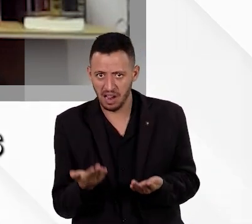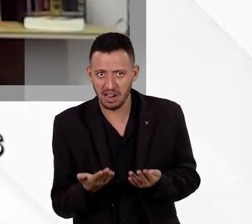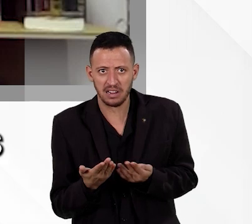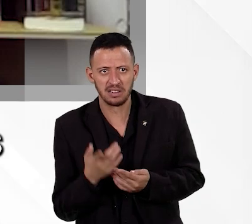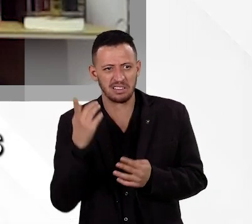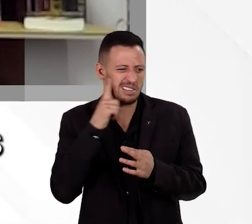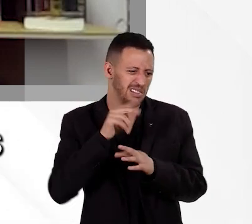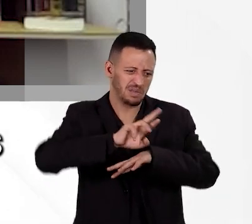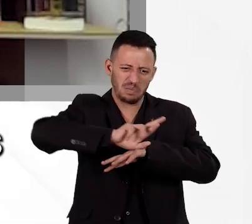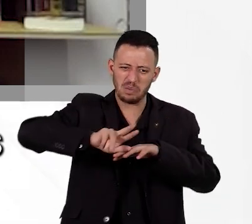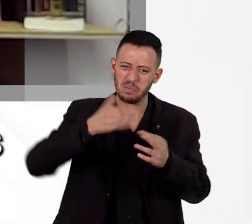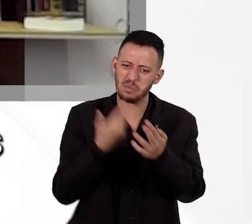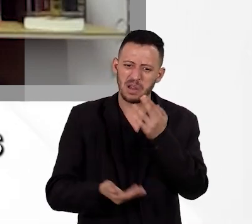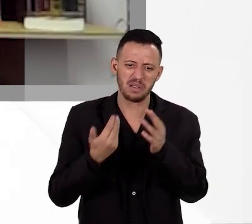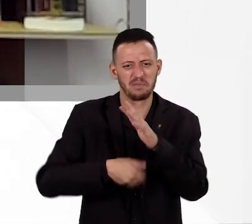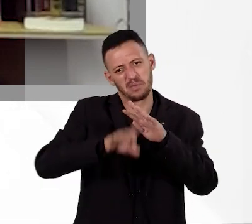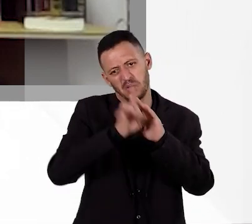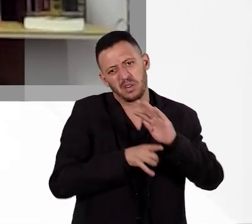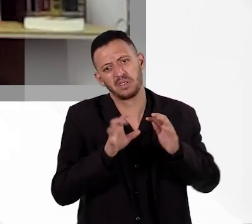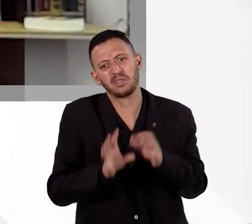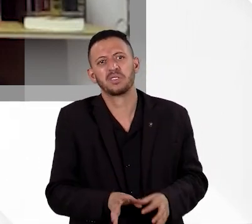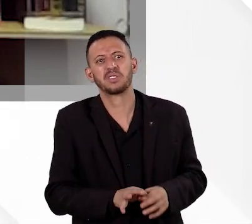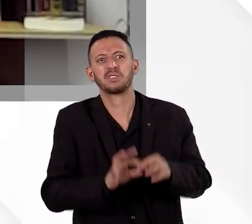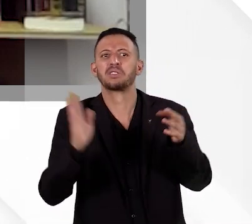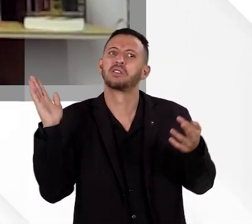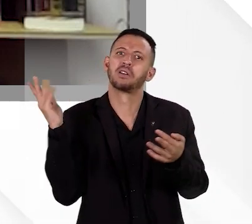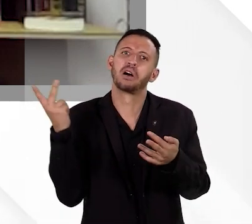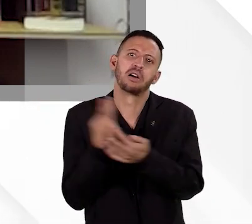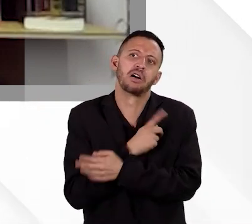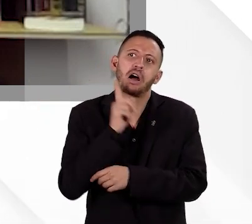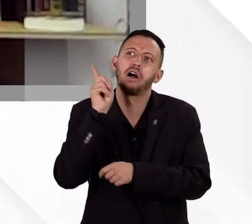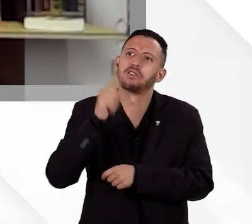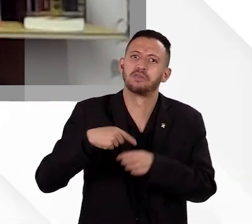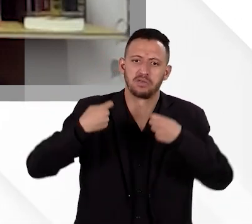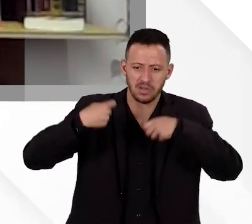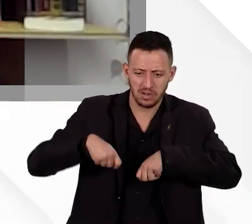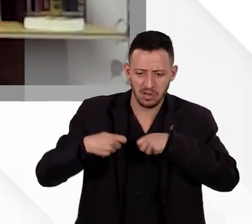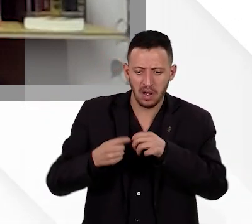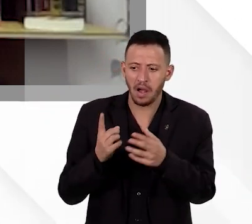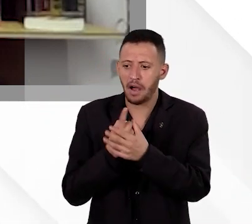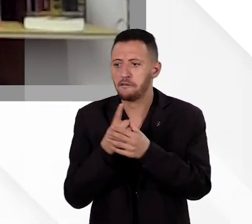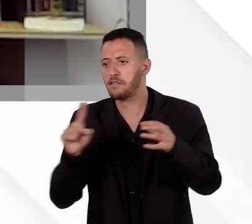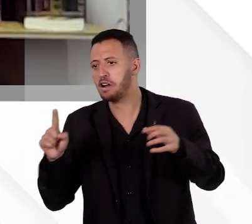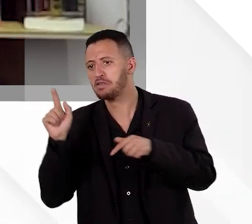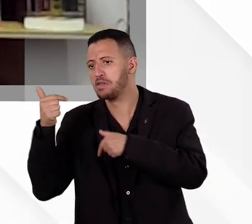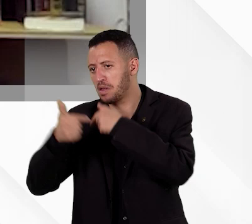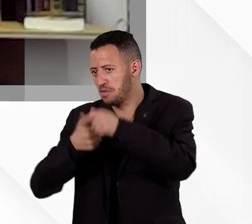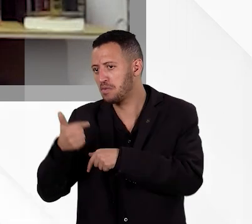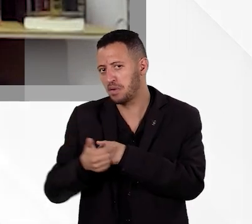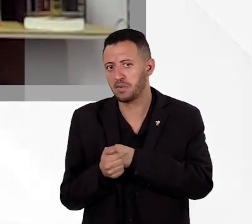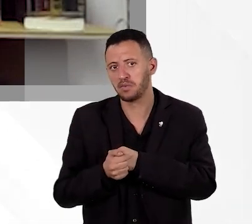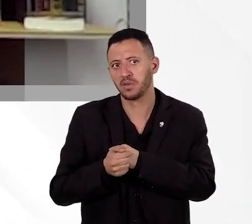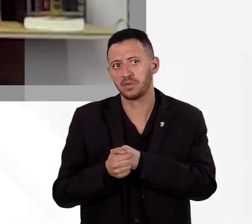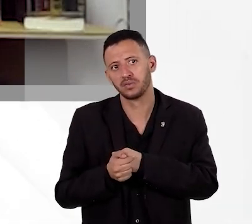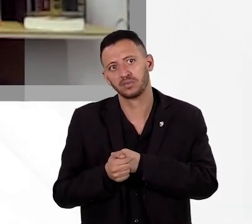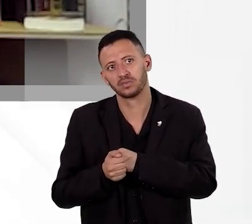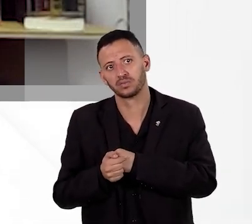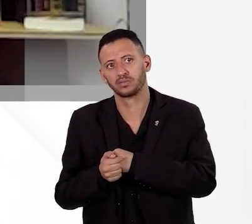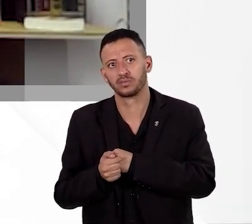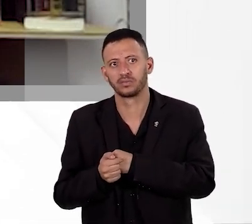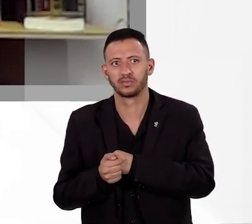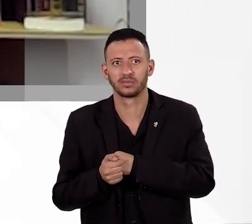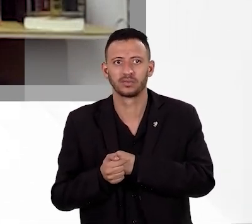de proteções e direitos que, de alguma maneira, permitem com que, em caso de necessidade de afastamento do trabalho, por